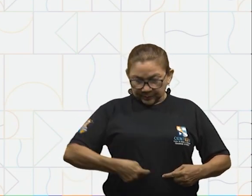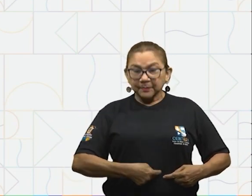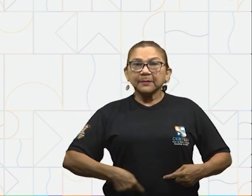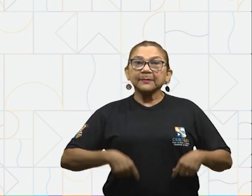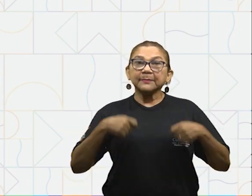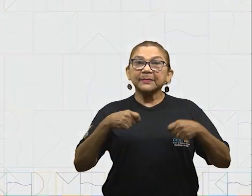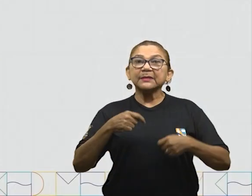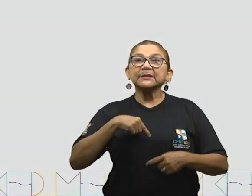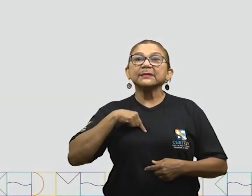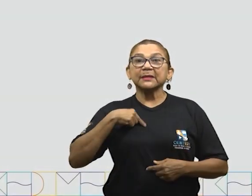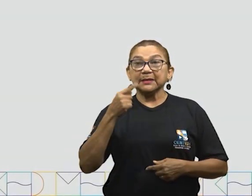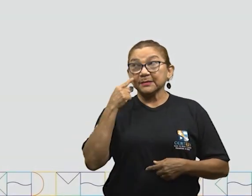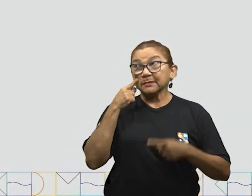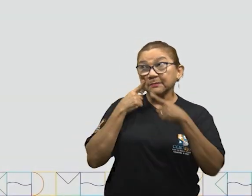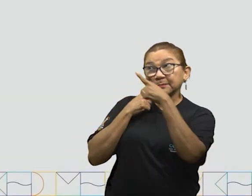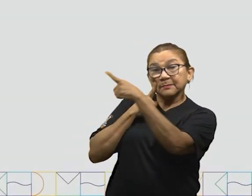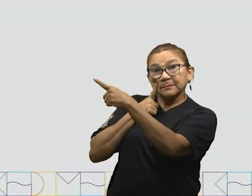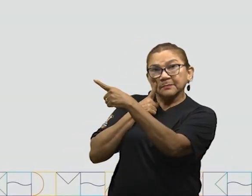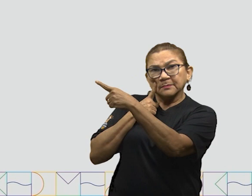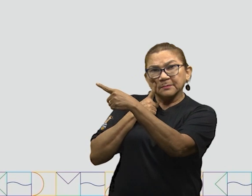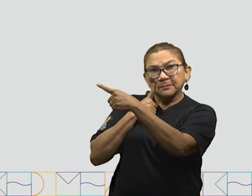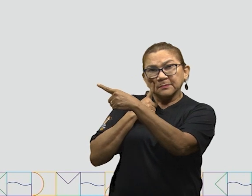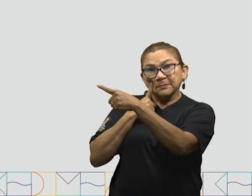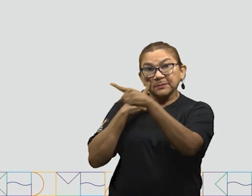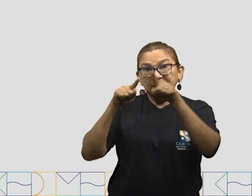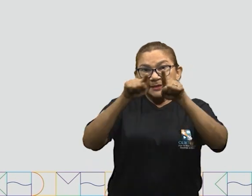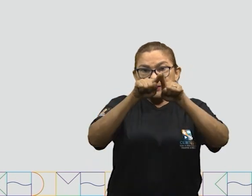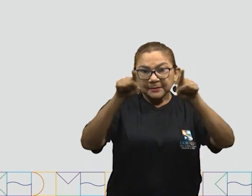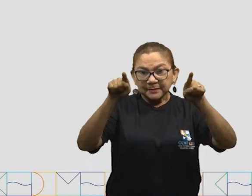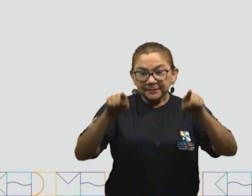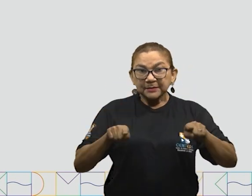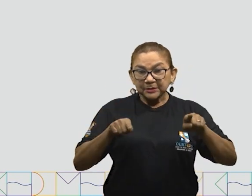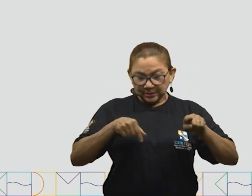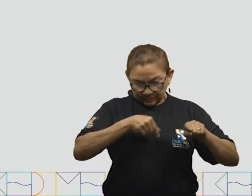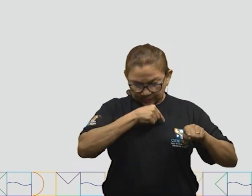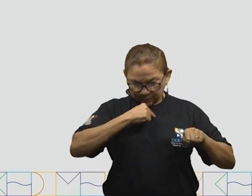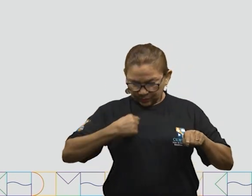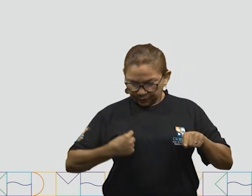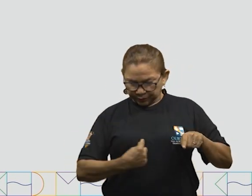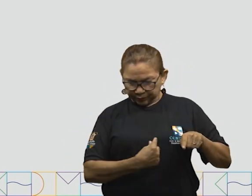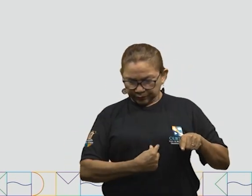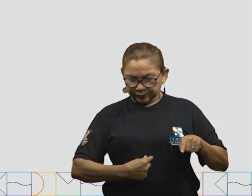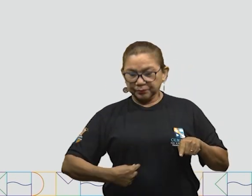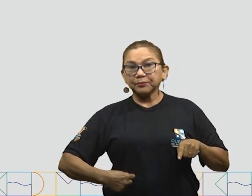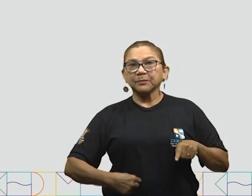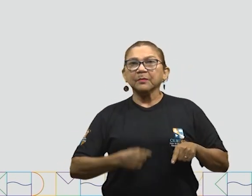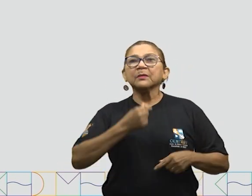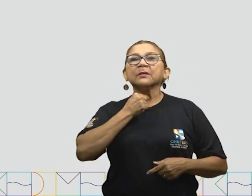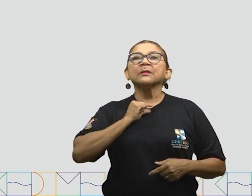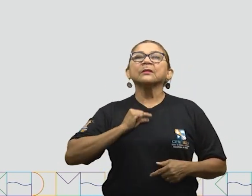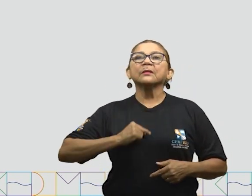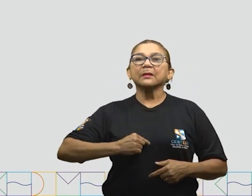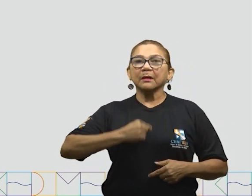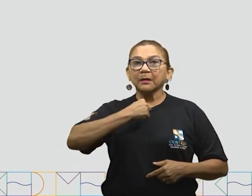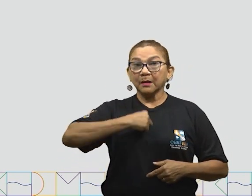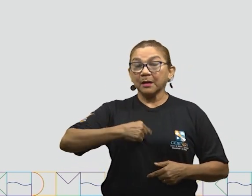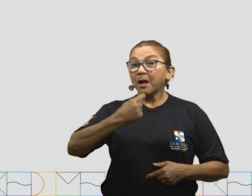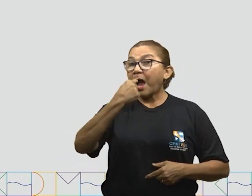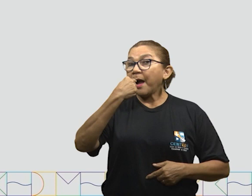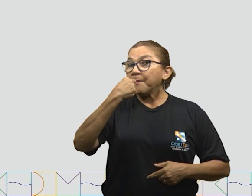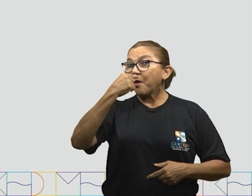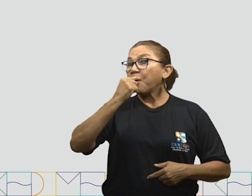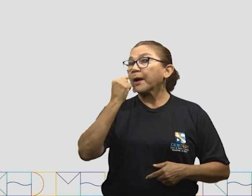sistema digestivo. O sistema digestivo é formado pelo tubo digestório, um tubo que liga a